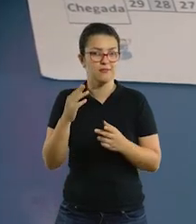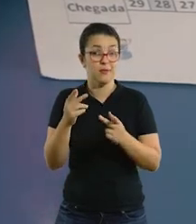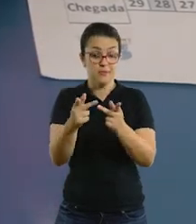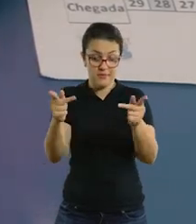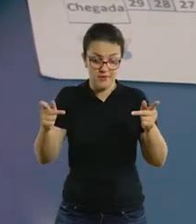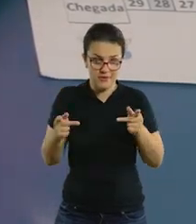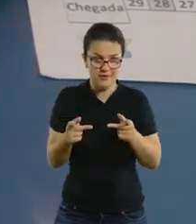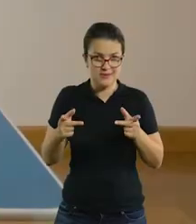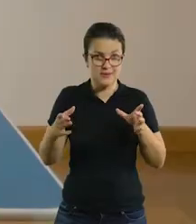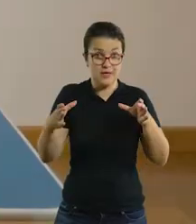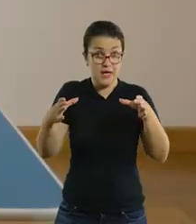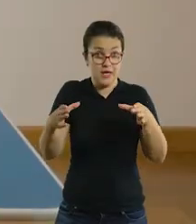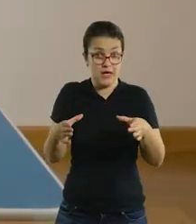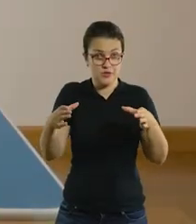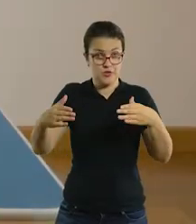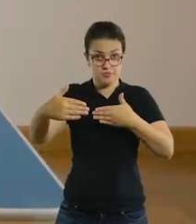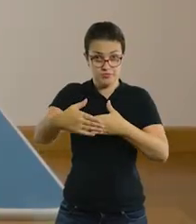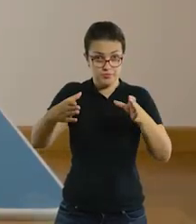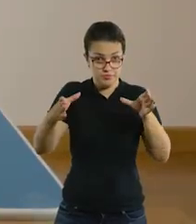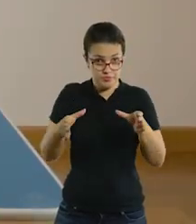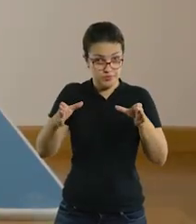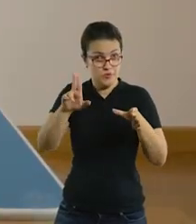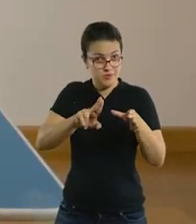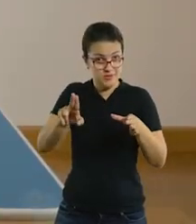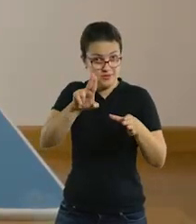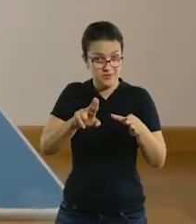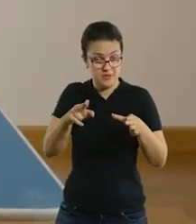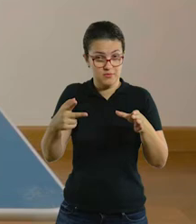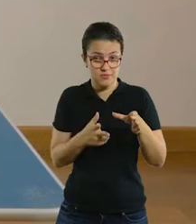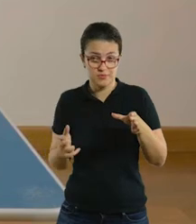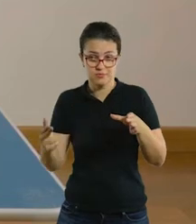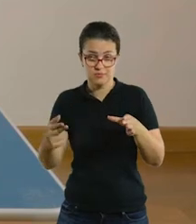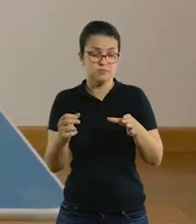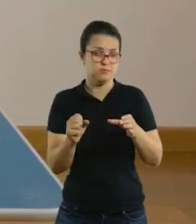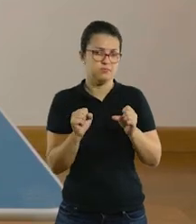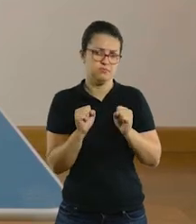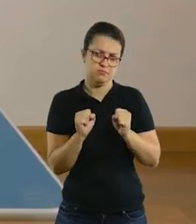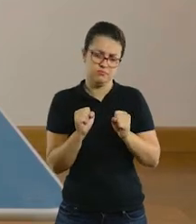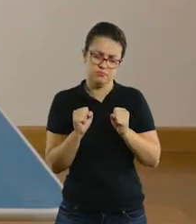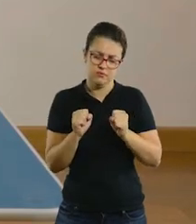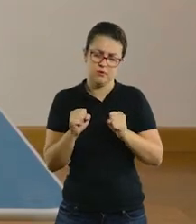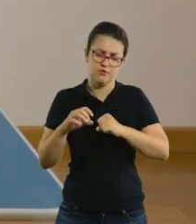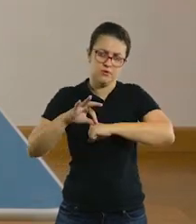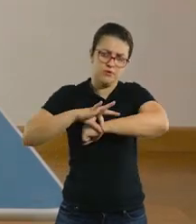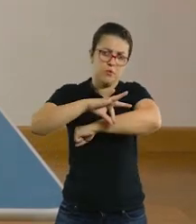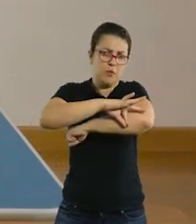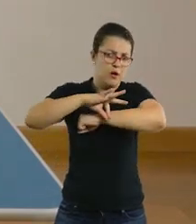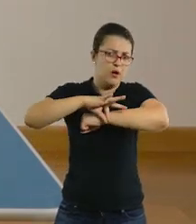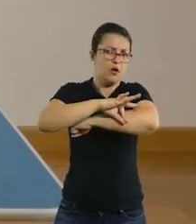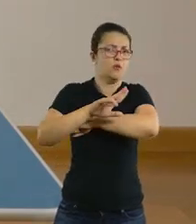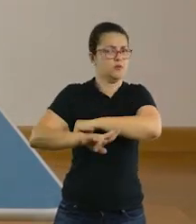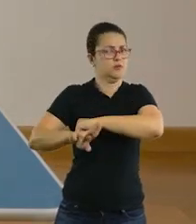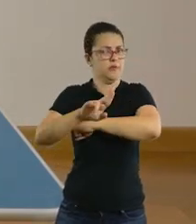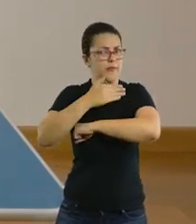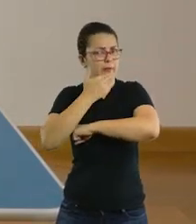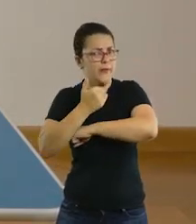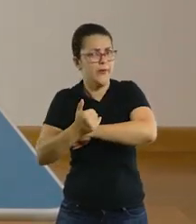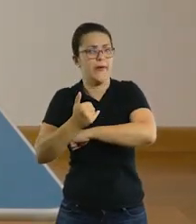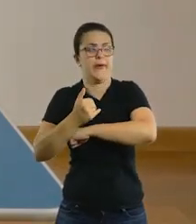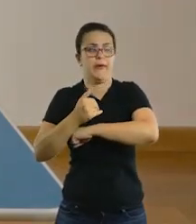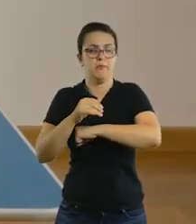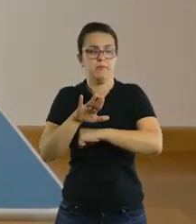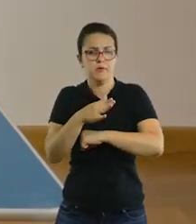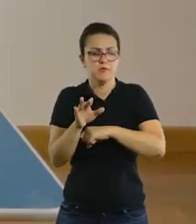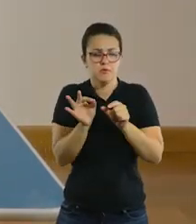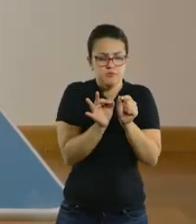vai precisar de uma régua. Você pode fazer sem régua, mas eu não me arrisco. Com a régua ele fica bem certinho, ó. Os quadradinhos mais ou menos de